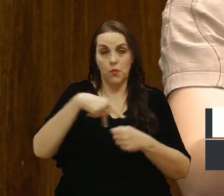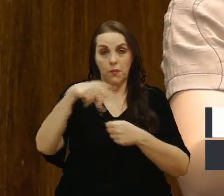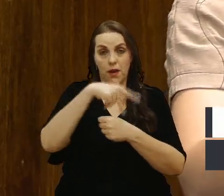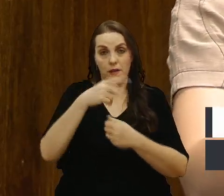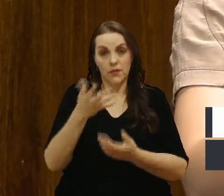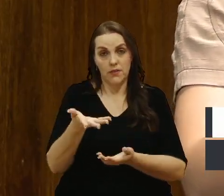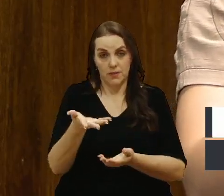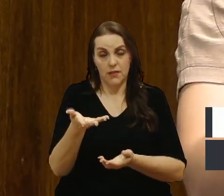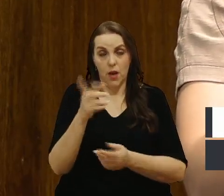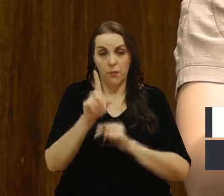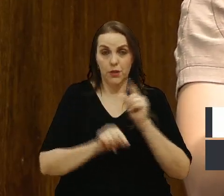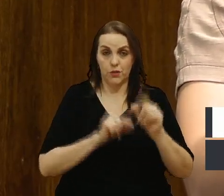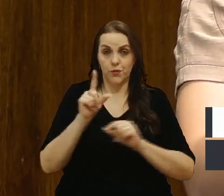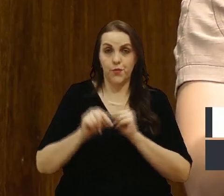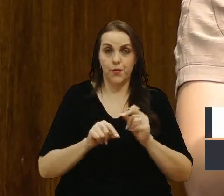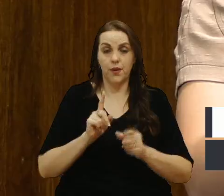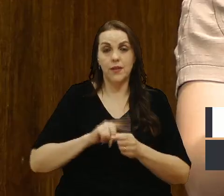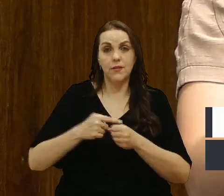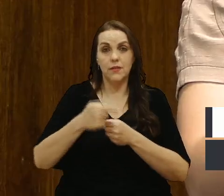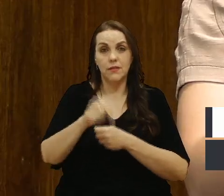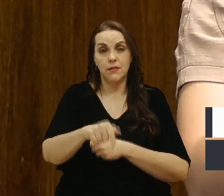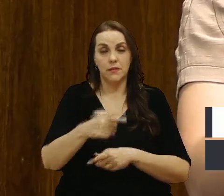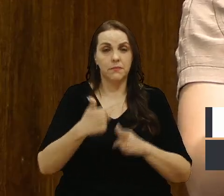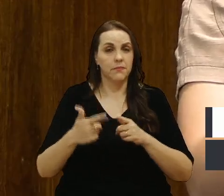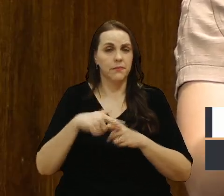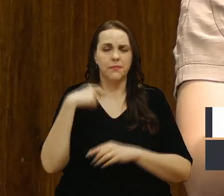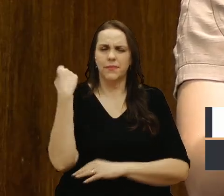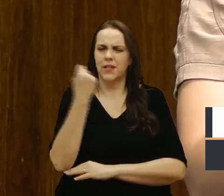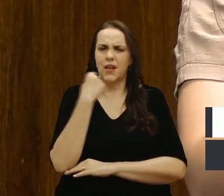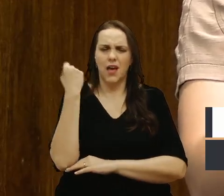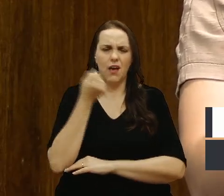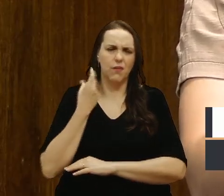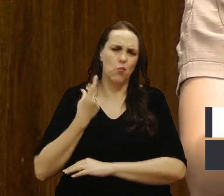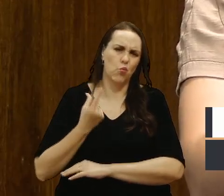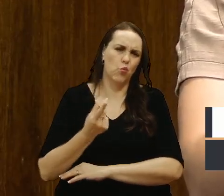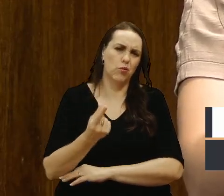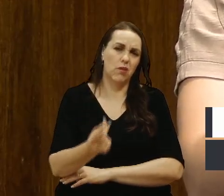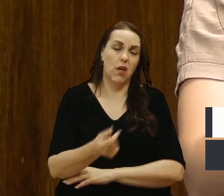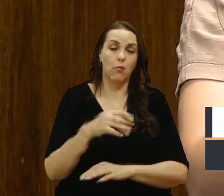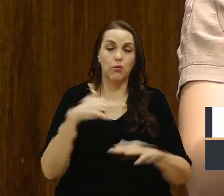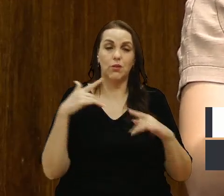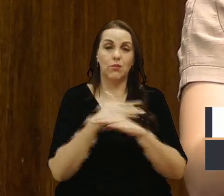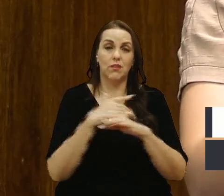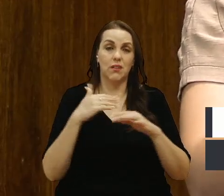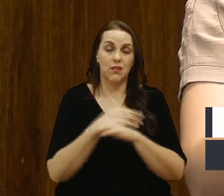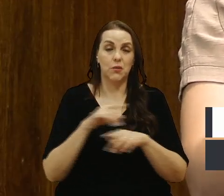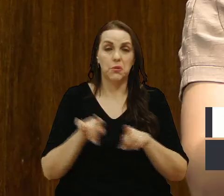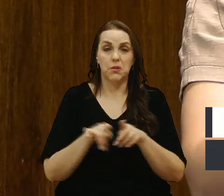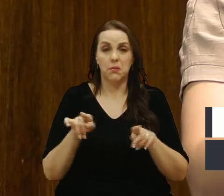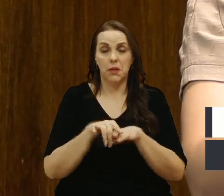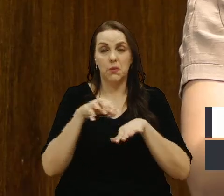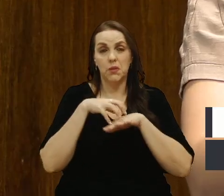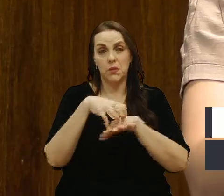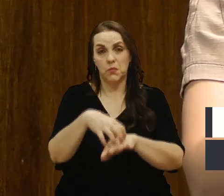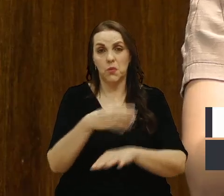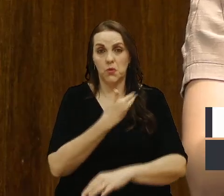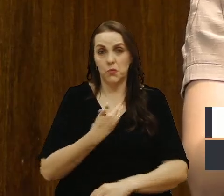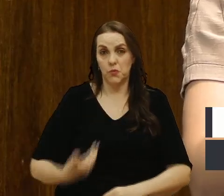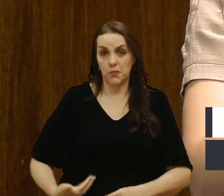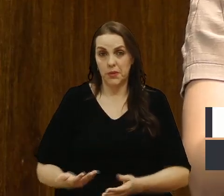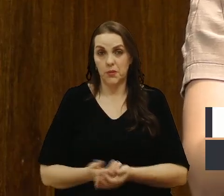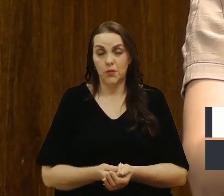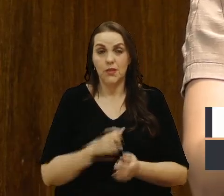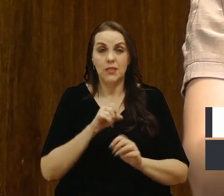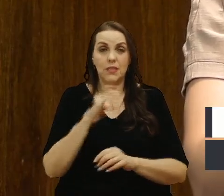nossa cidade, uma cidade com problemas graves, né, crônicos, em relação ao trânsito, em relação ao transporte público. E